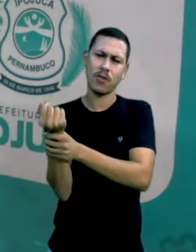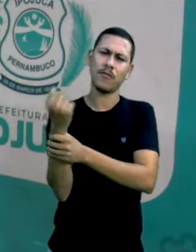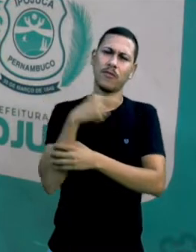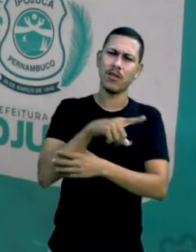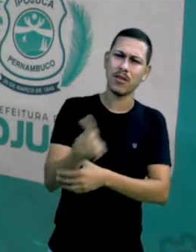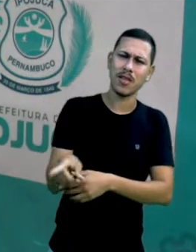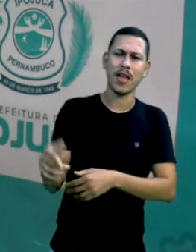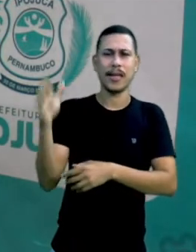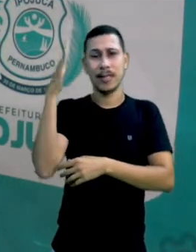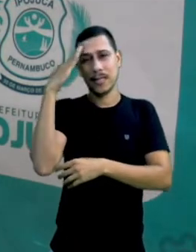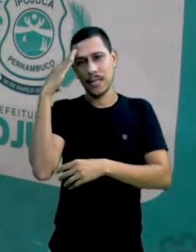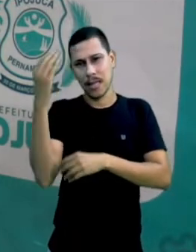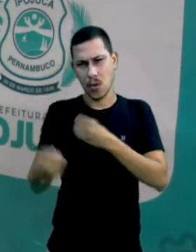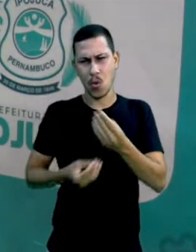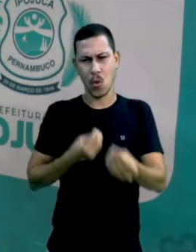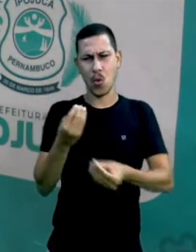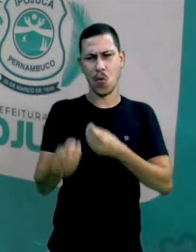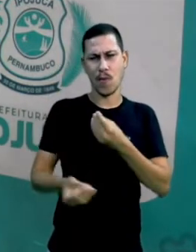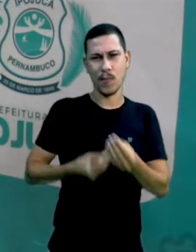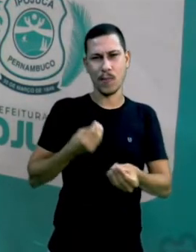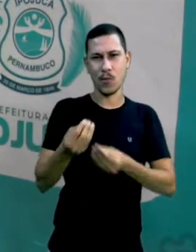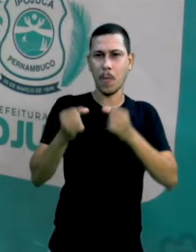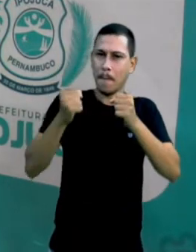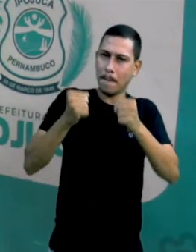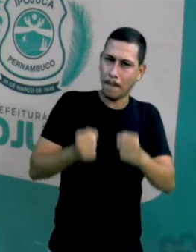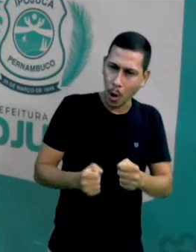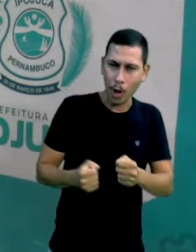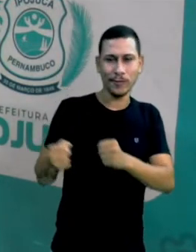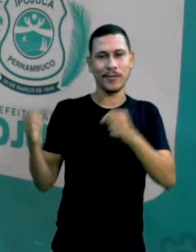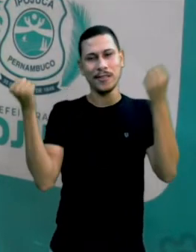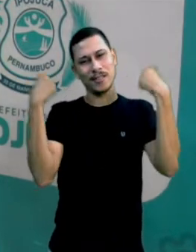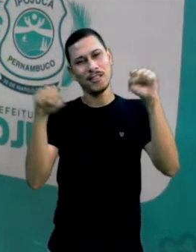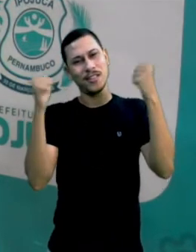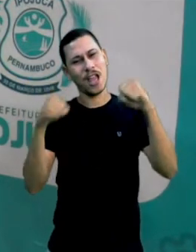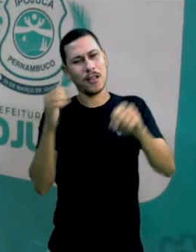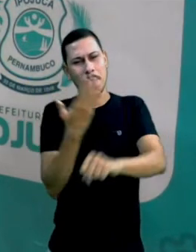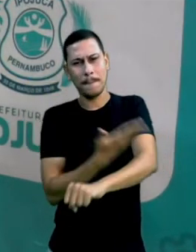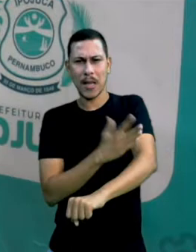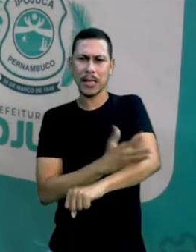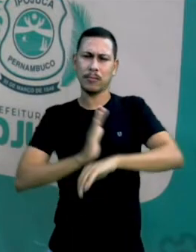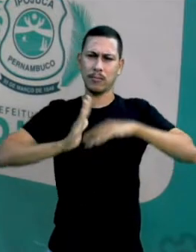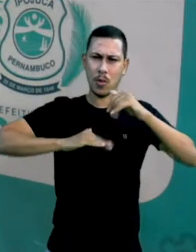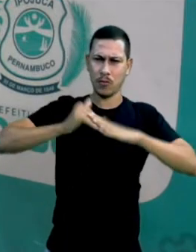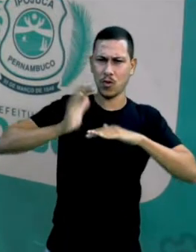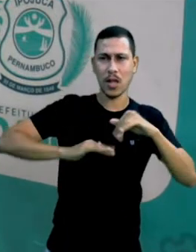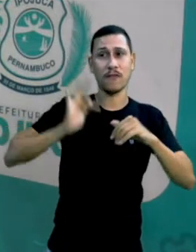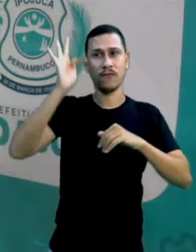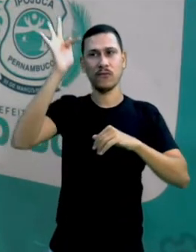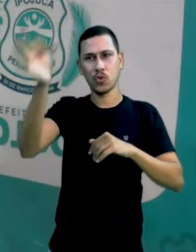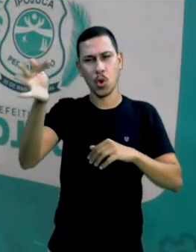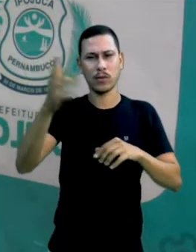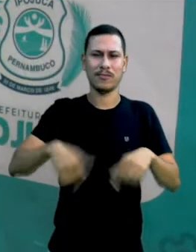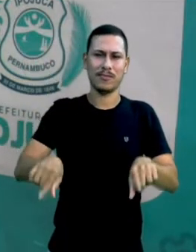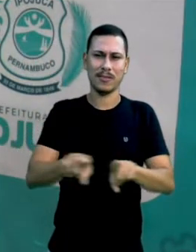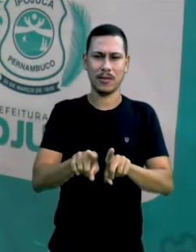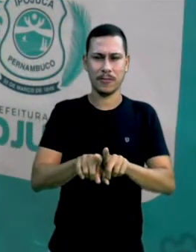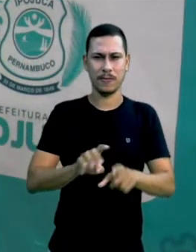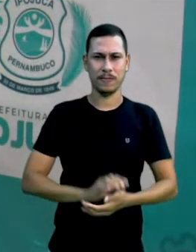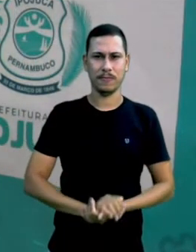vai compreender os campos de atuação que a ginástica pode aqui também lhe oferecer no futuro.